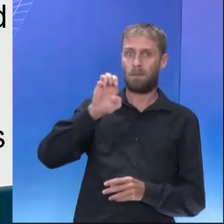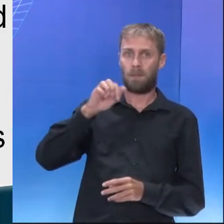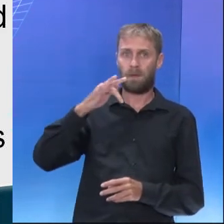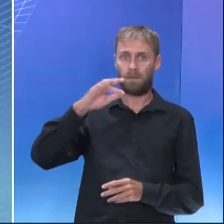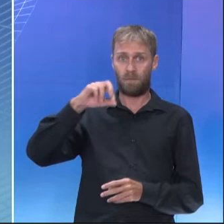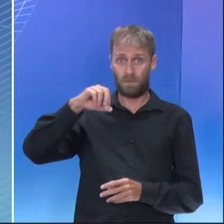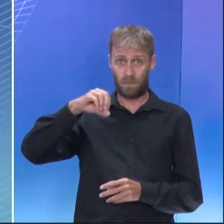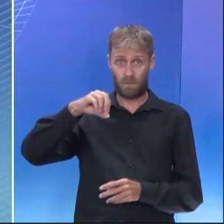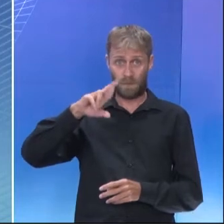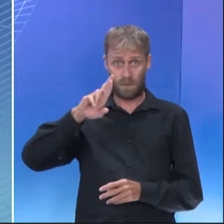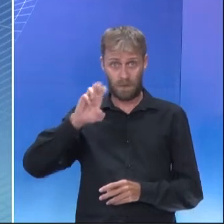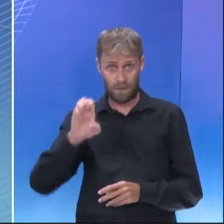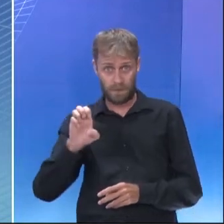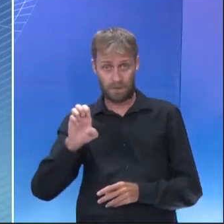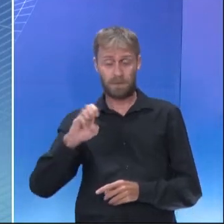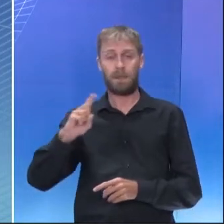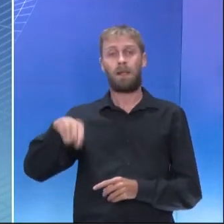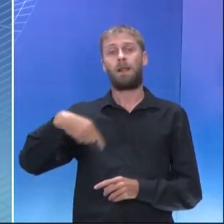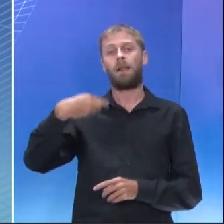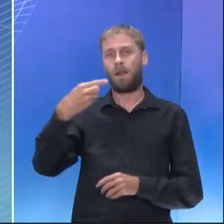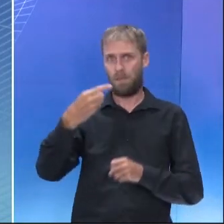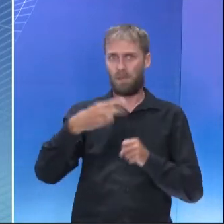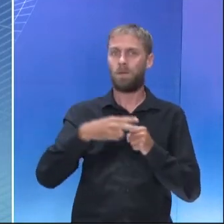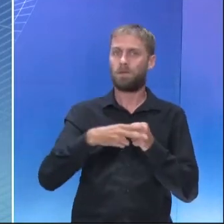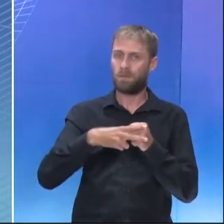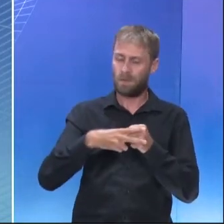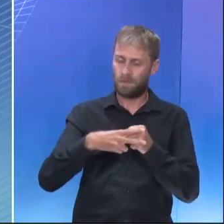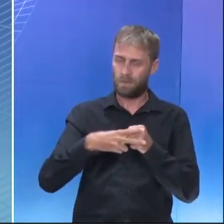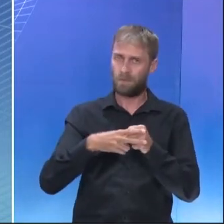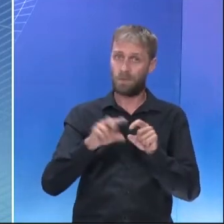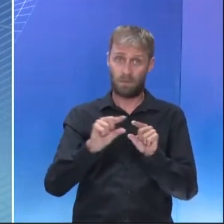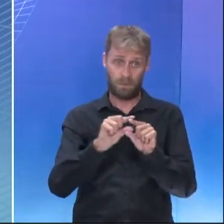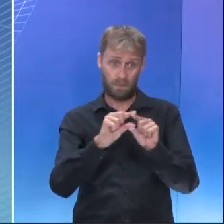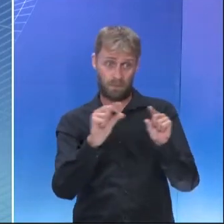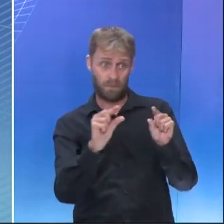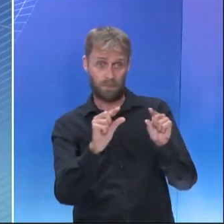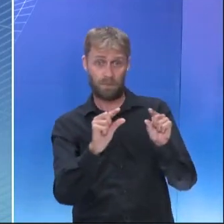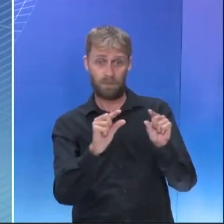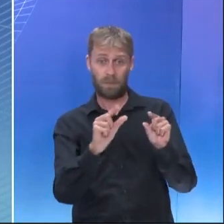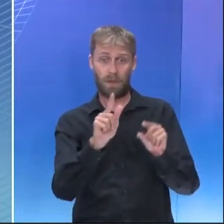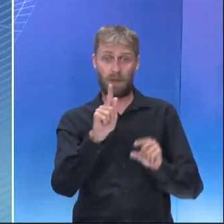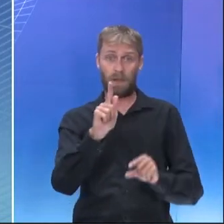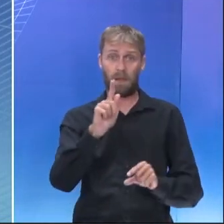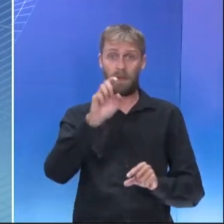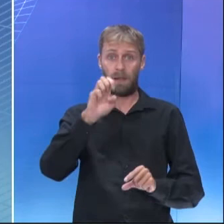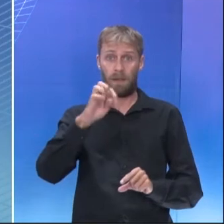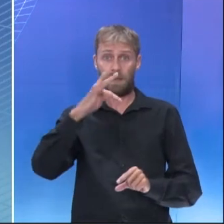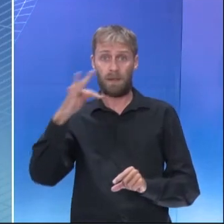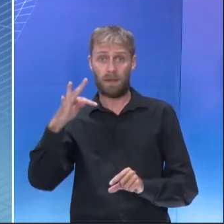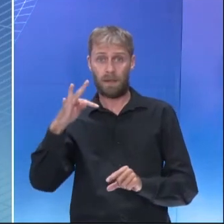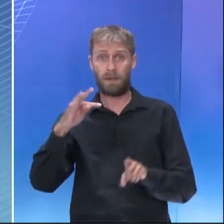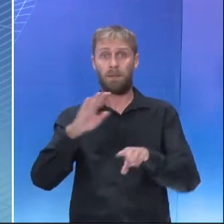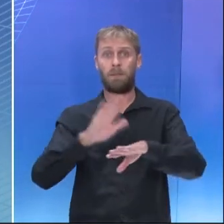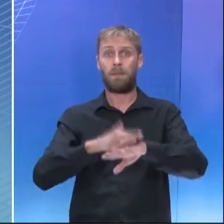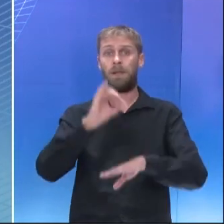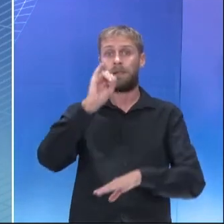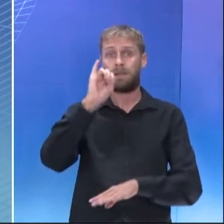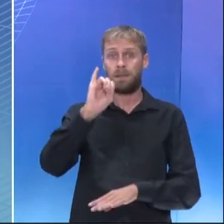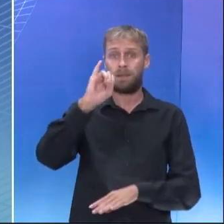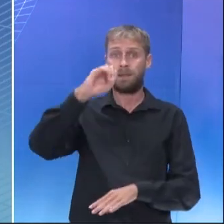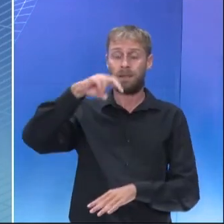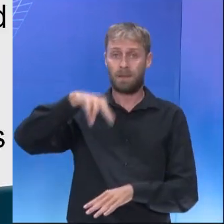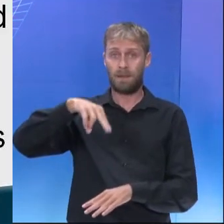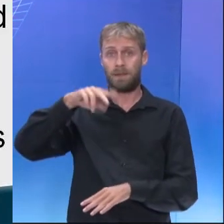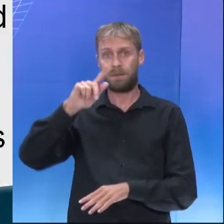do before, você vai usar esse verbo, a base dele, que é o get, né, acrescido de ing.